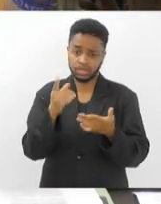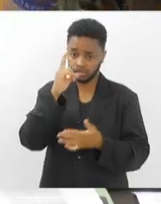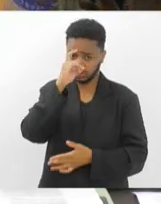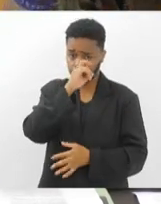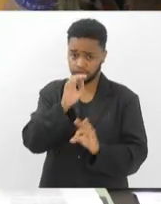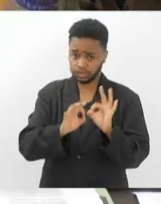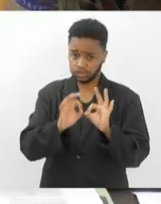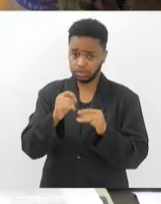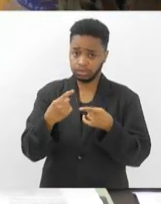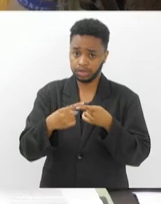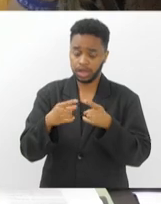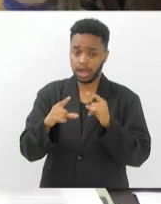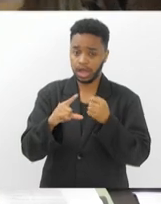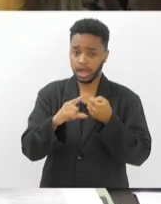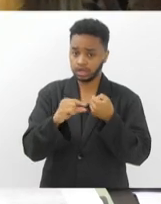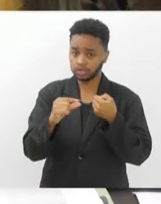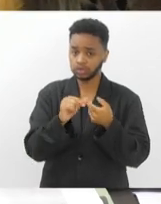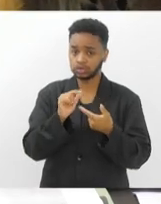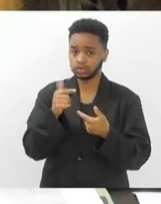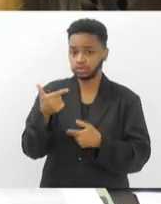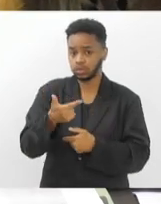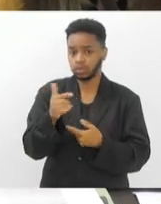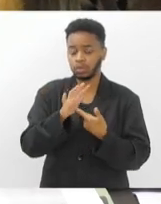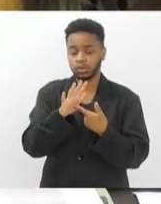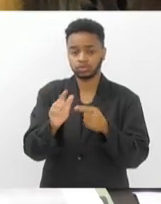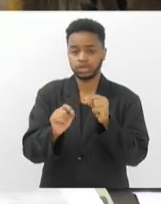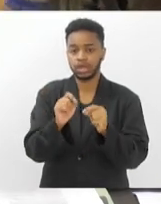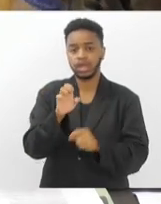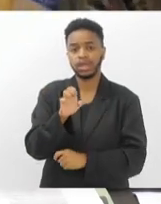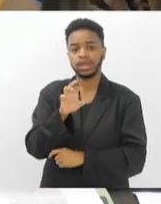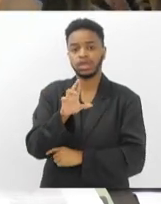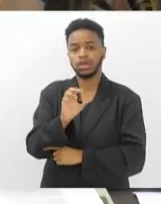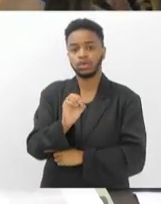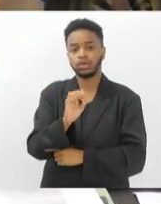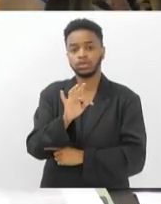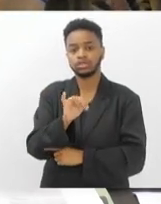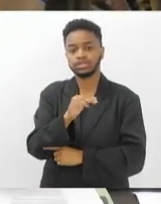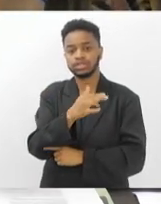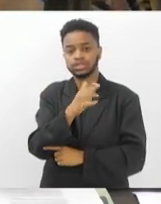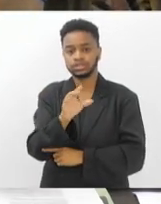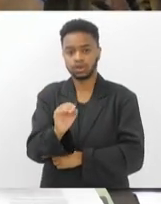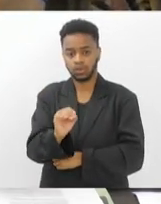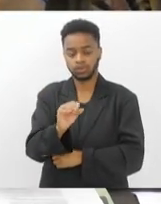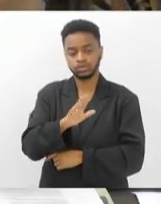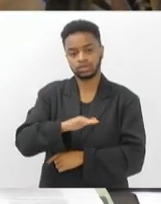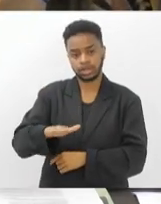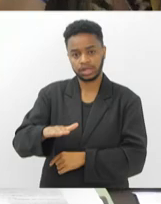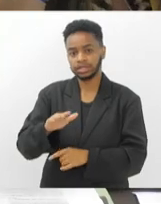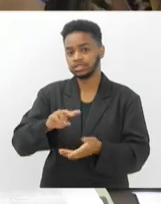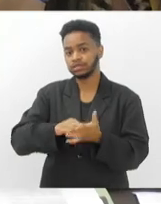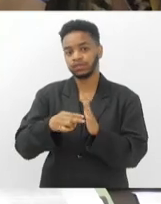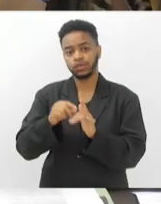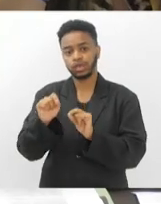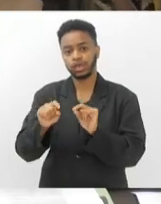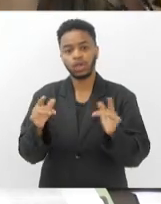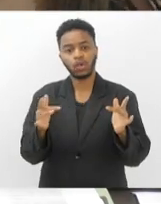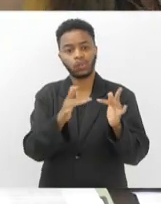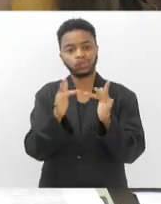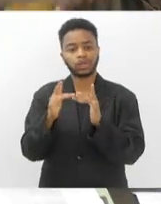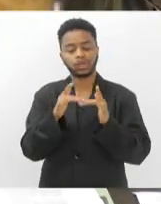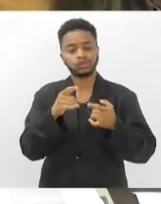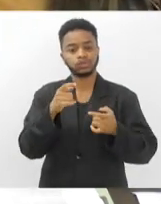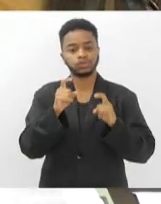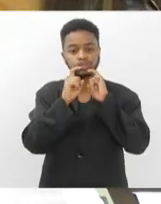artigo 2º diz aqui, entende-se por erotização infantil a sexualização precoce, como bem disse o deputado Vinícius. Nós não estamos